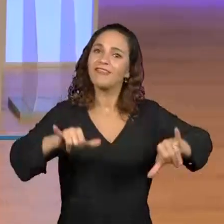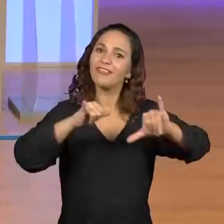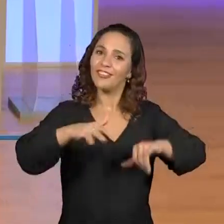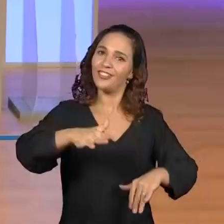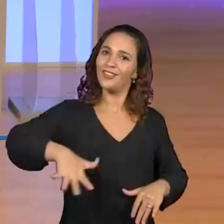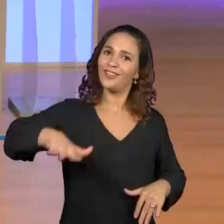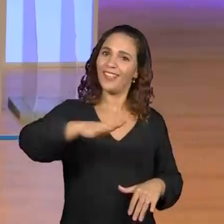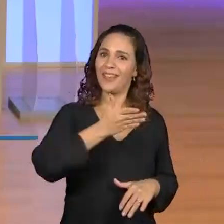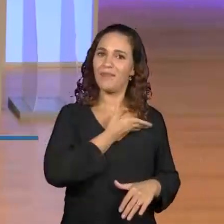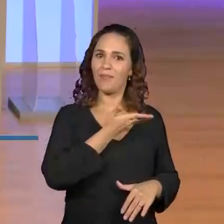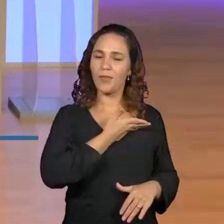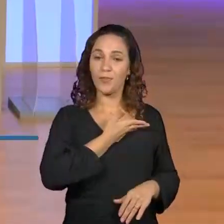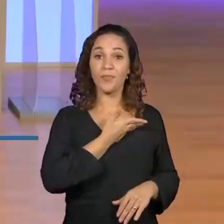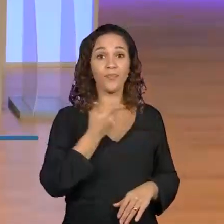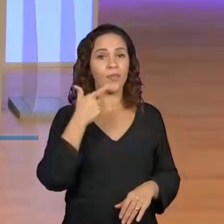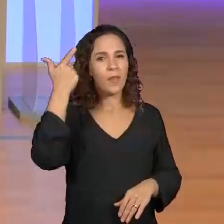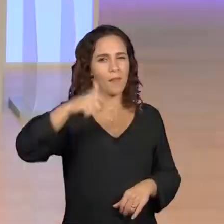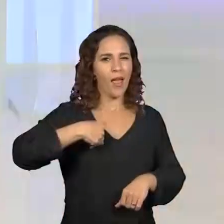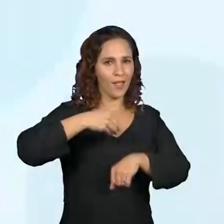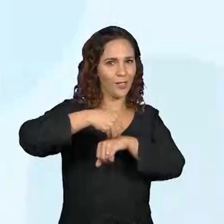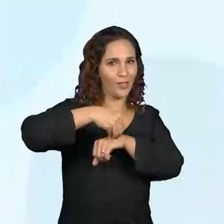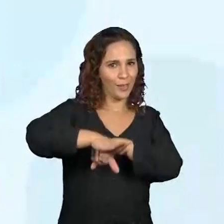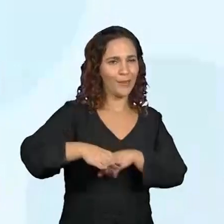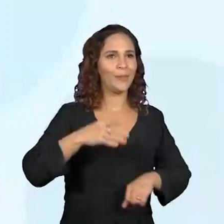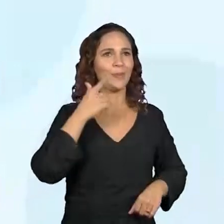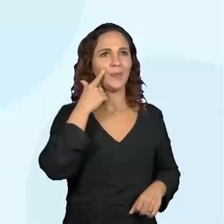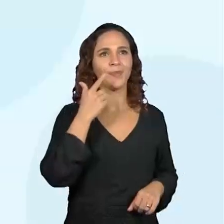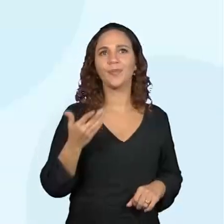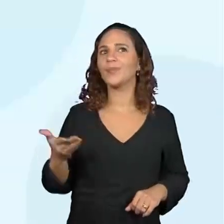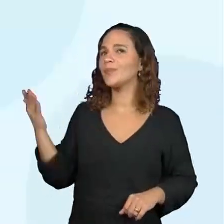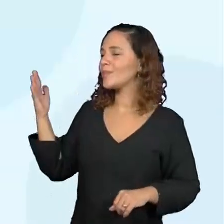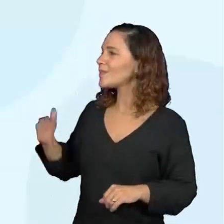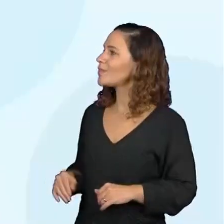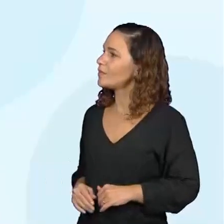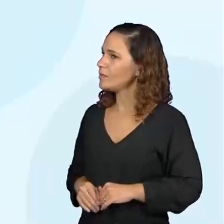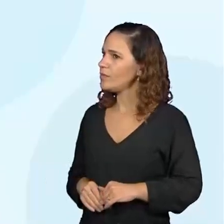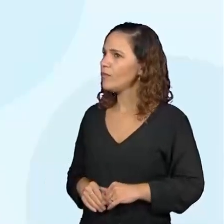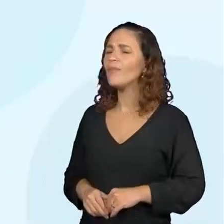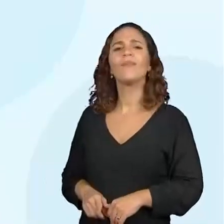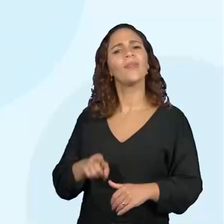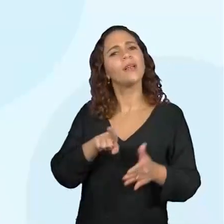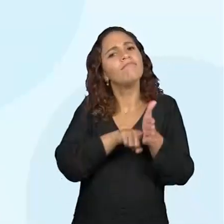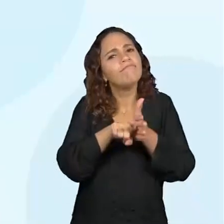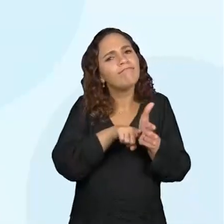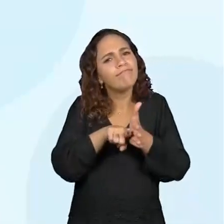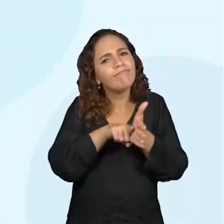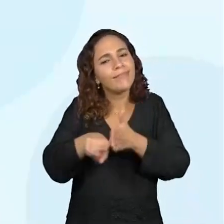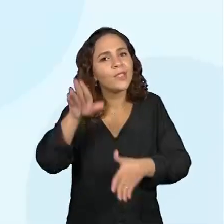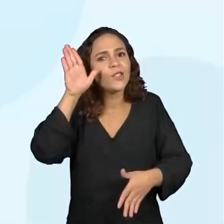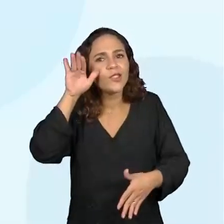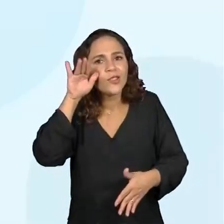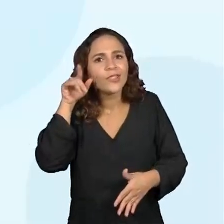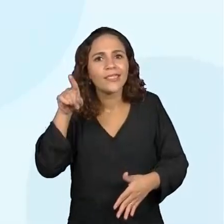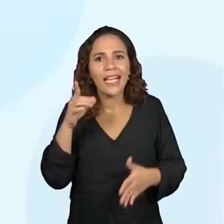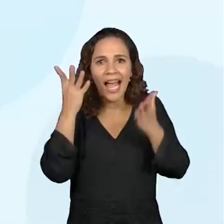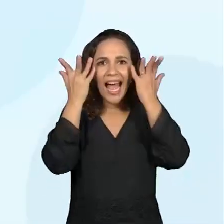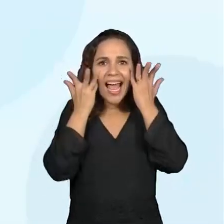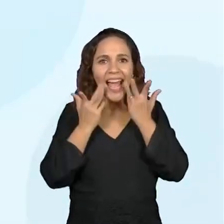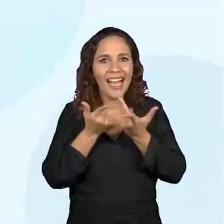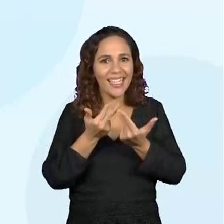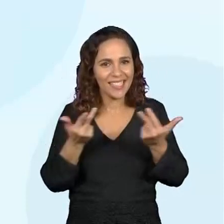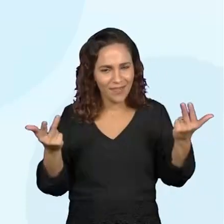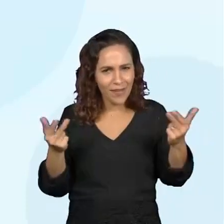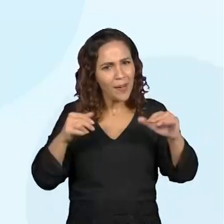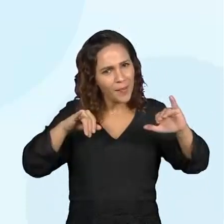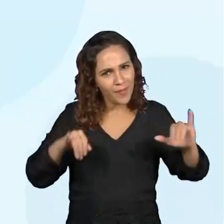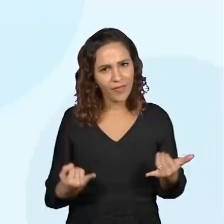colegas. Isso, e vou deixar mais uma sugestão aí para ampliação do conhecimento, professora. Pesquise mais curiosidades sobre estes bichos